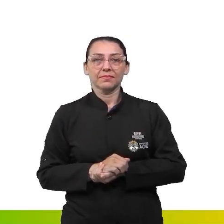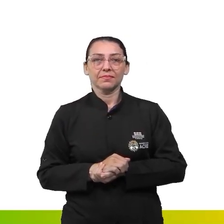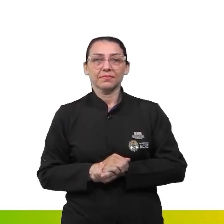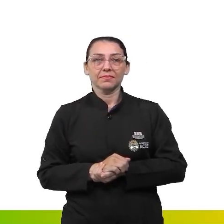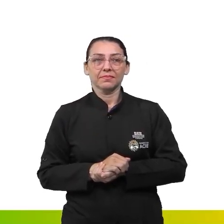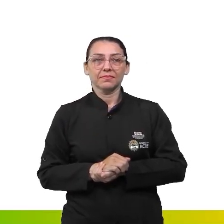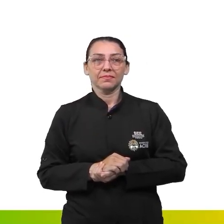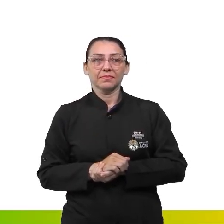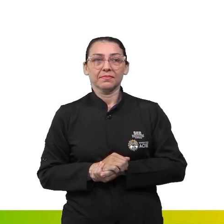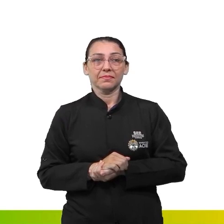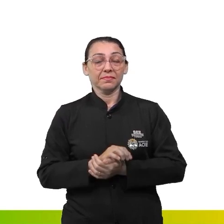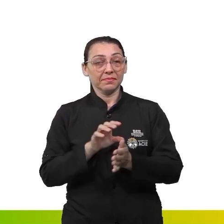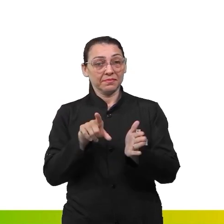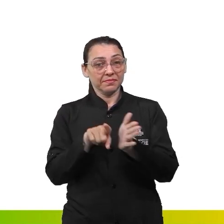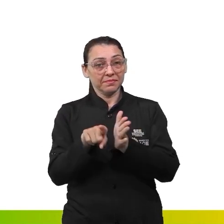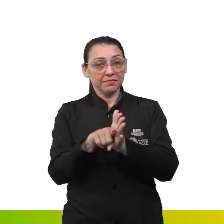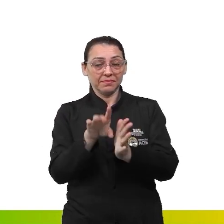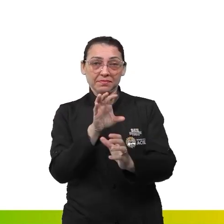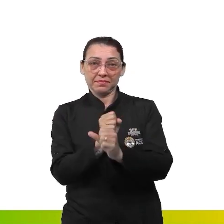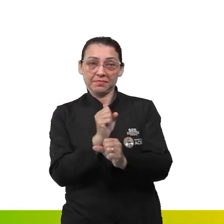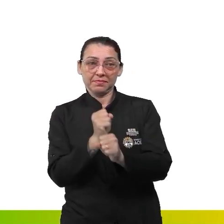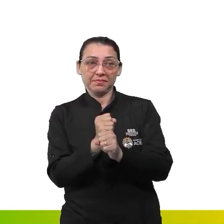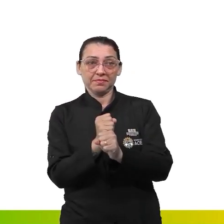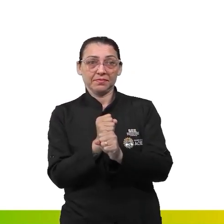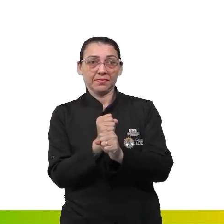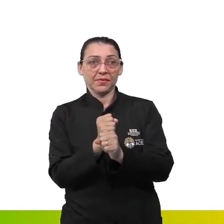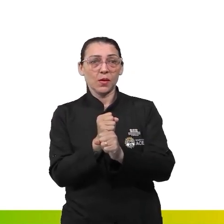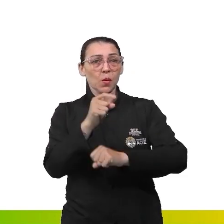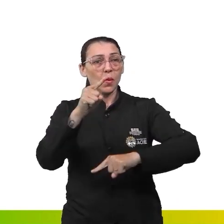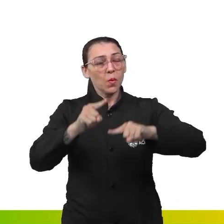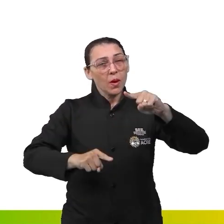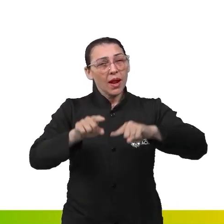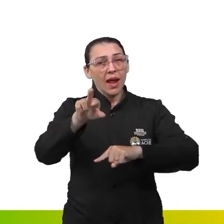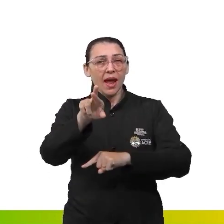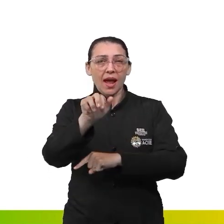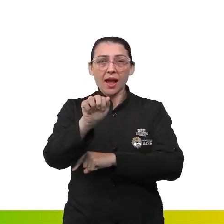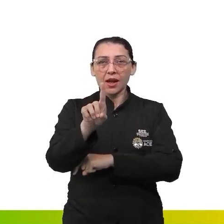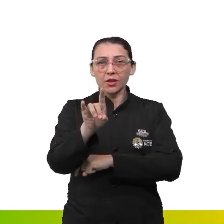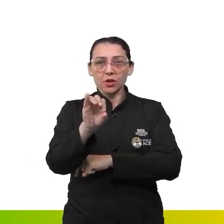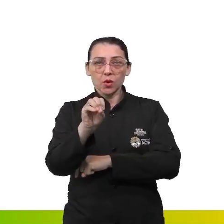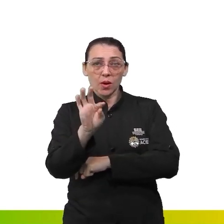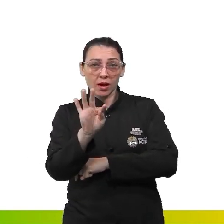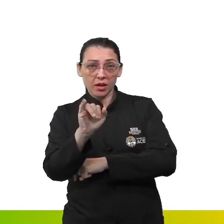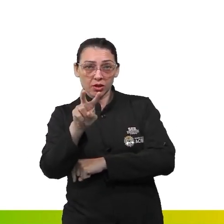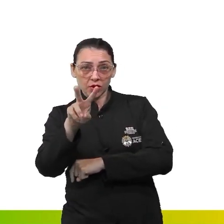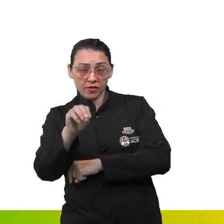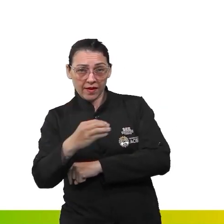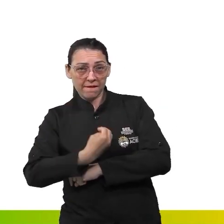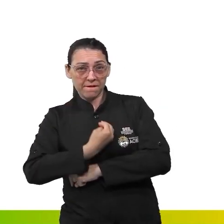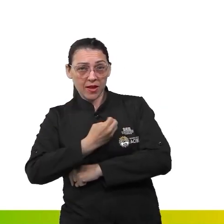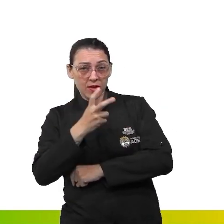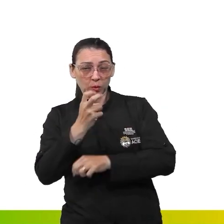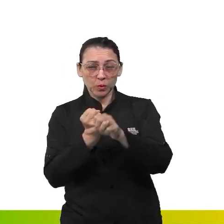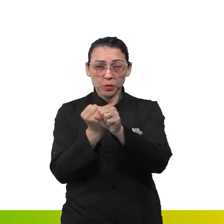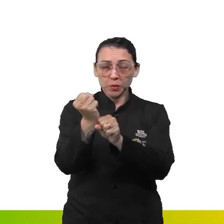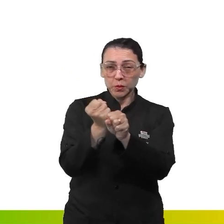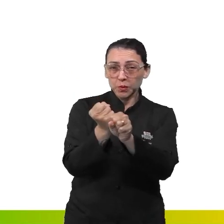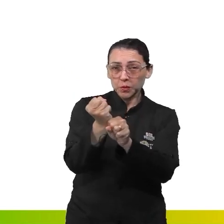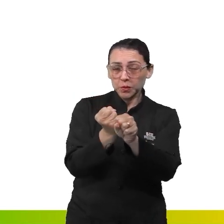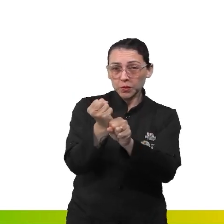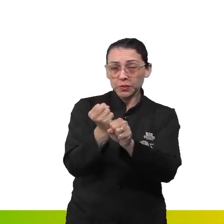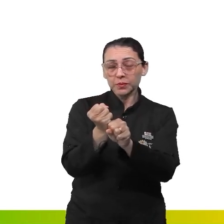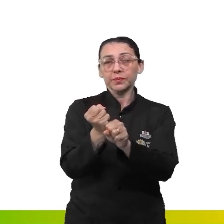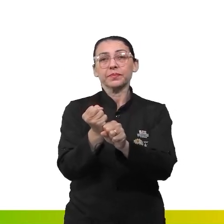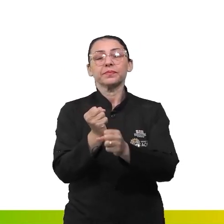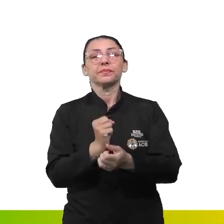Considere o seguinte problema. Um certo elemento radioativo tem meia-vida de 5 anos. Ou